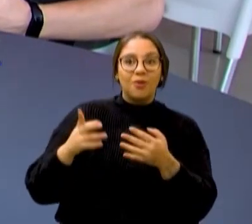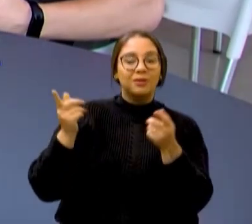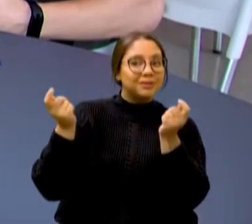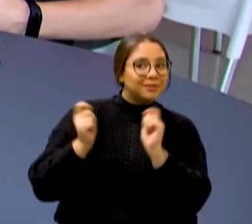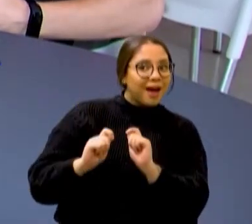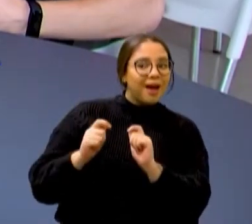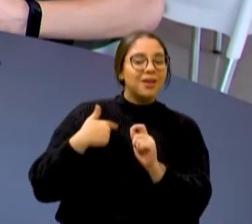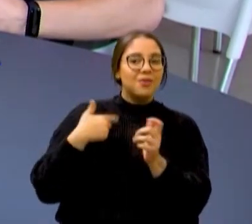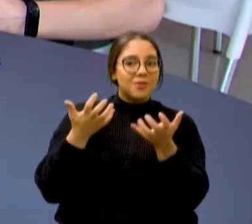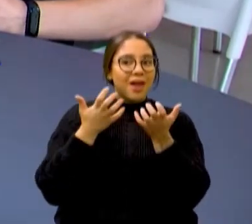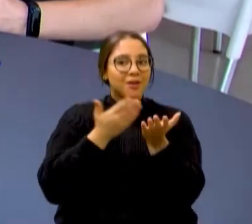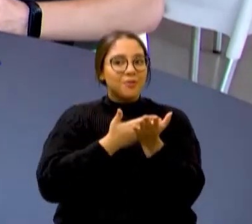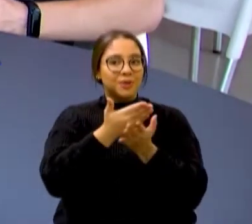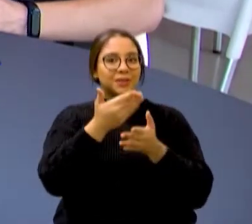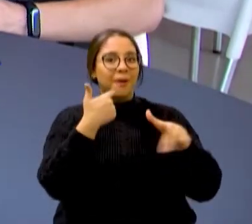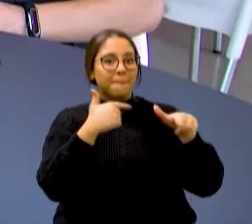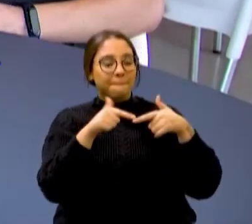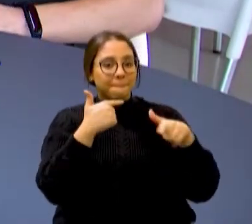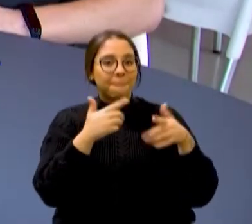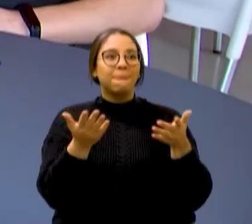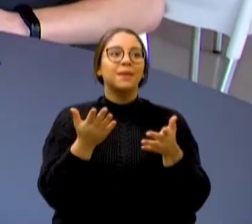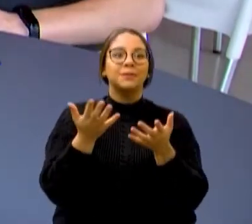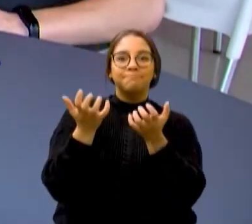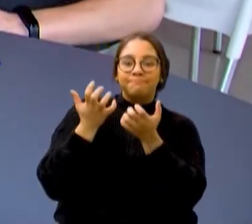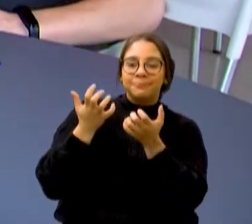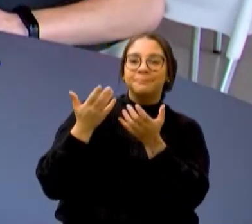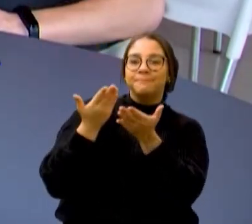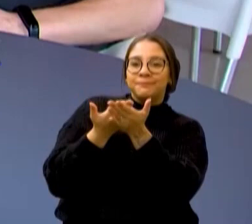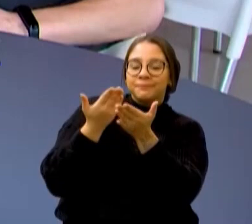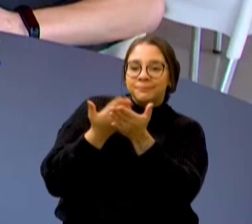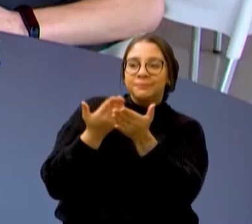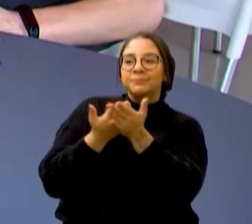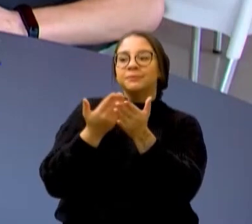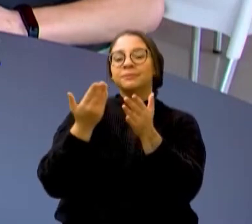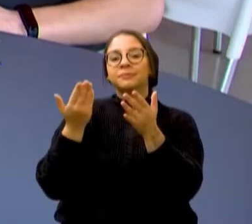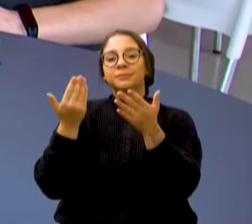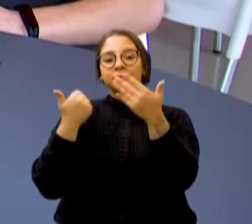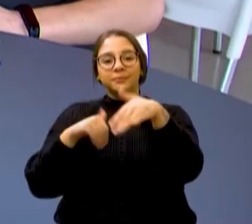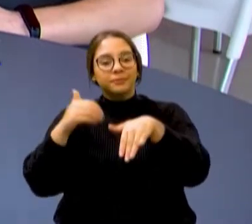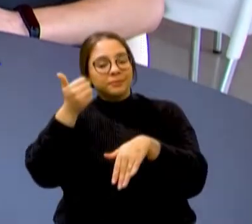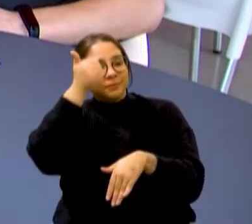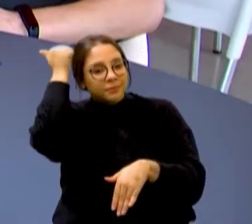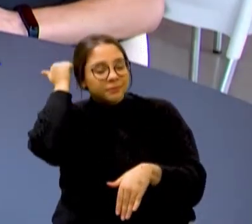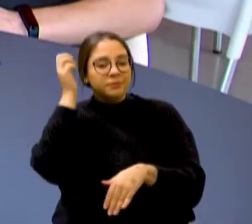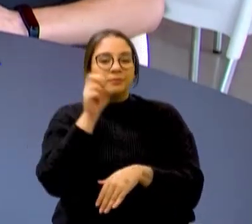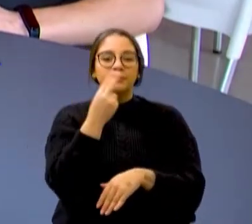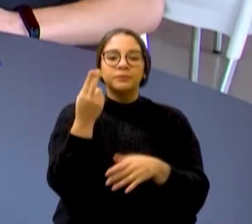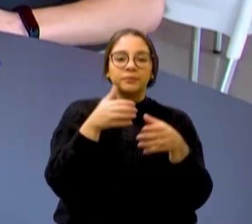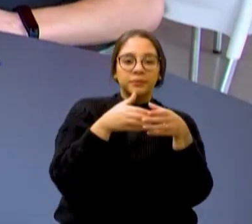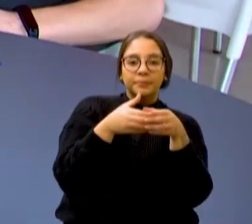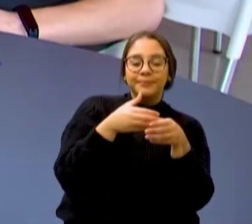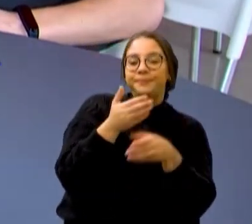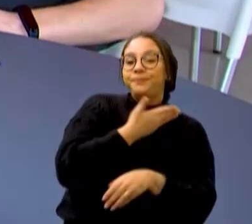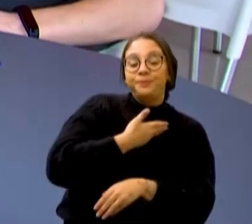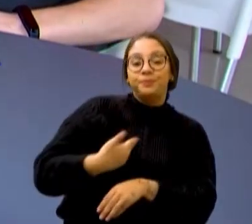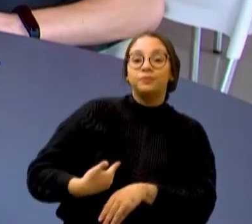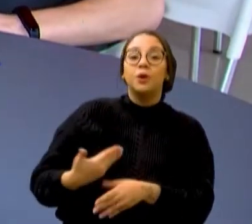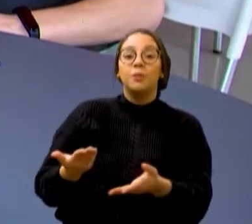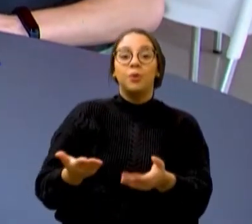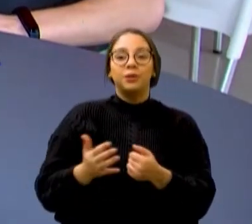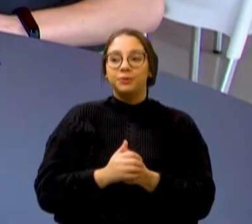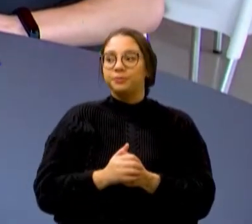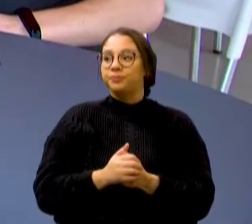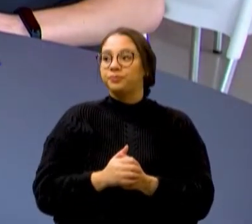falando, é possível, quero começar a estudar, prestar vestibular ou, de repente, prestar um